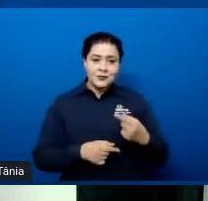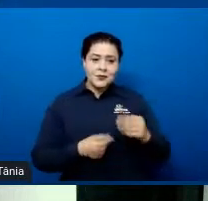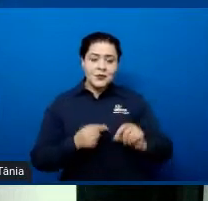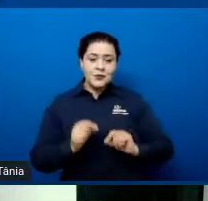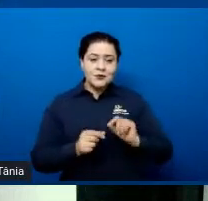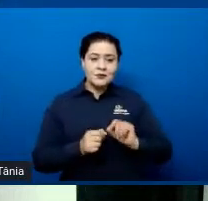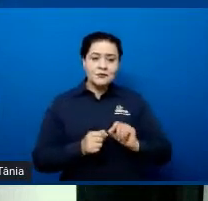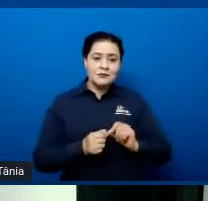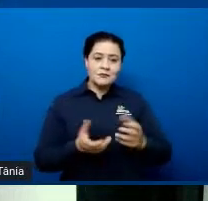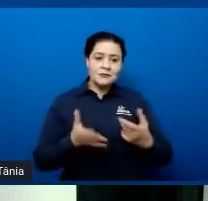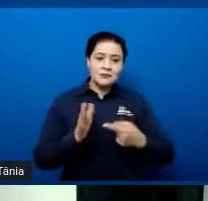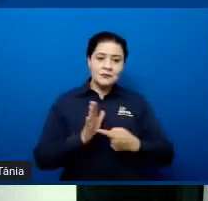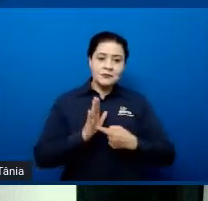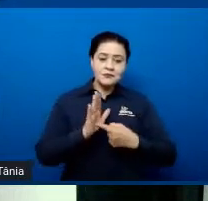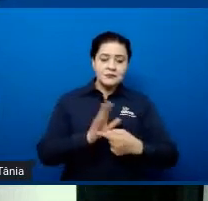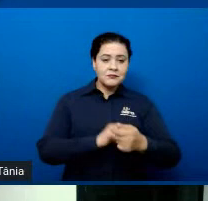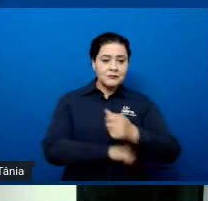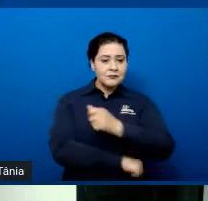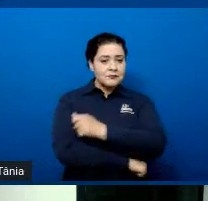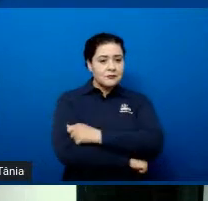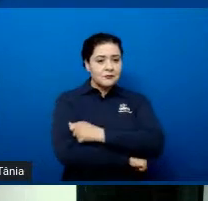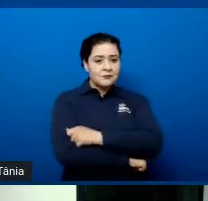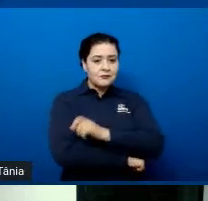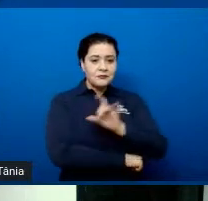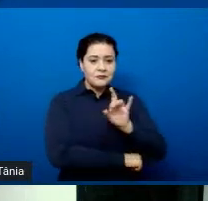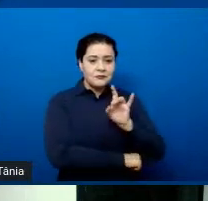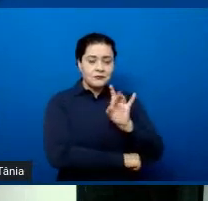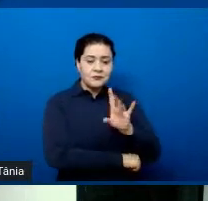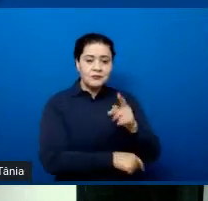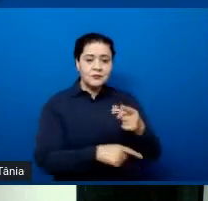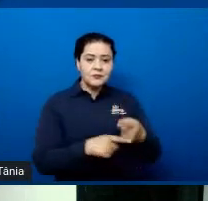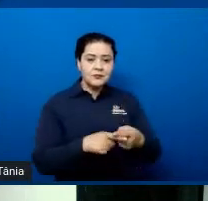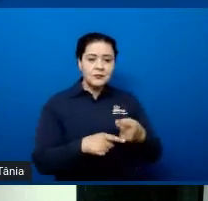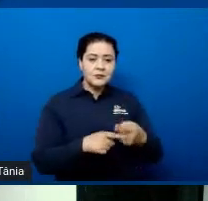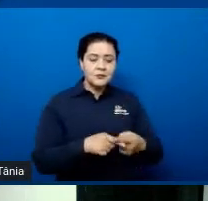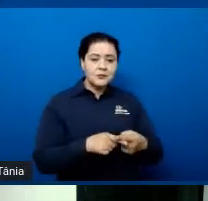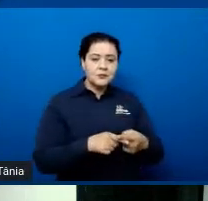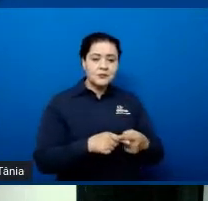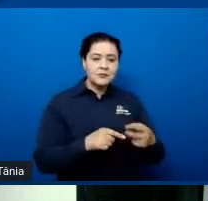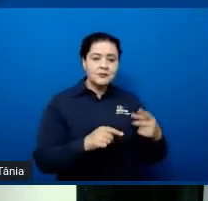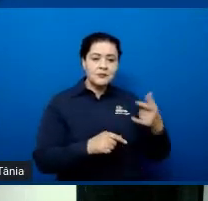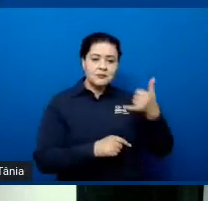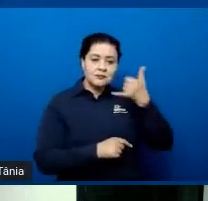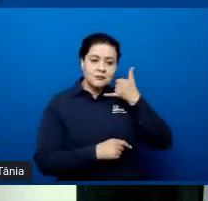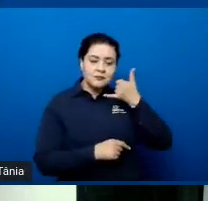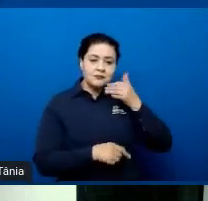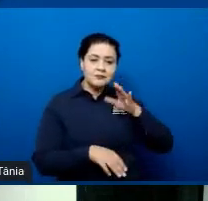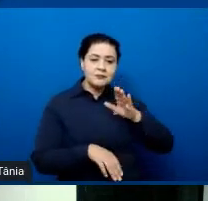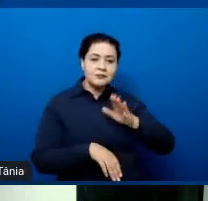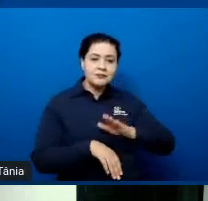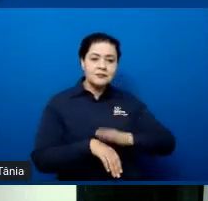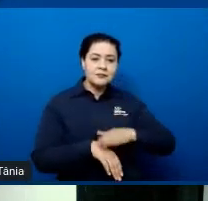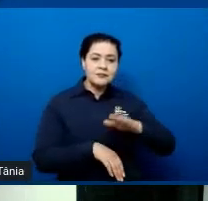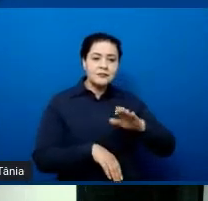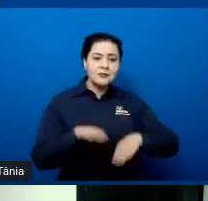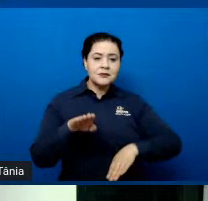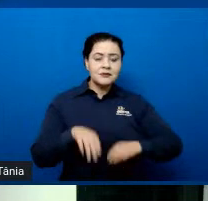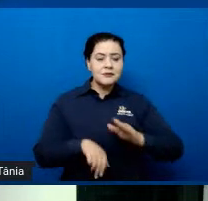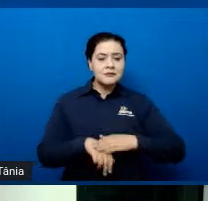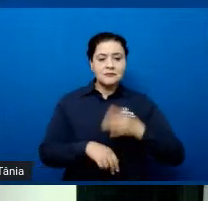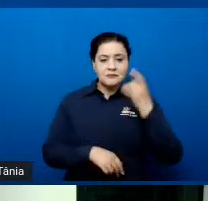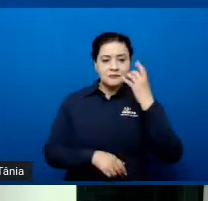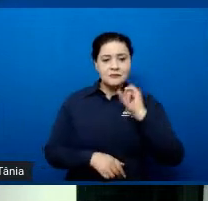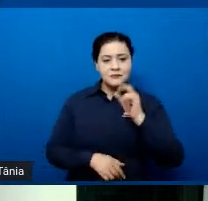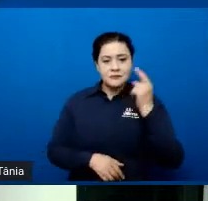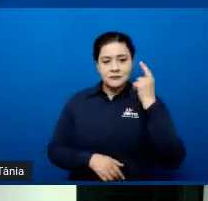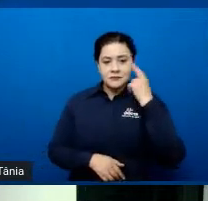eu quero mostrar para os alunos. E foi só com o uso do celular. Por isso que eu digo assim, às vezes é mais fácil do que a gente pensa, né? Hoje, se você